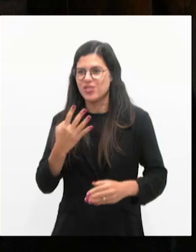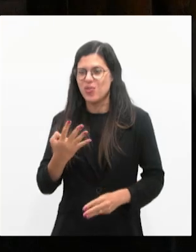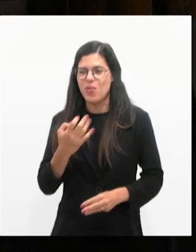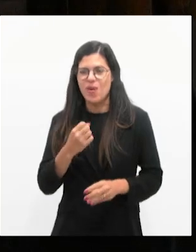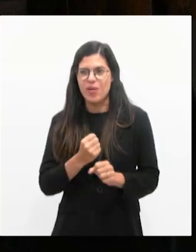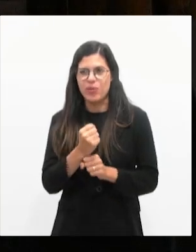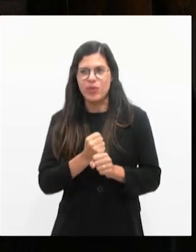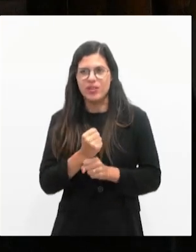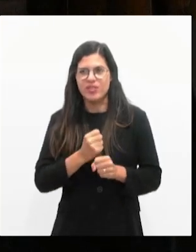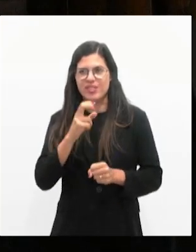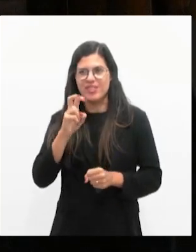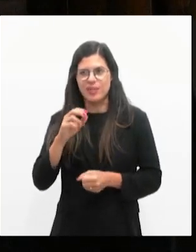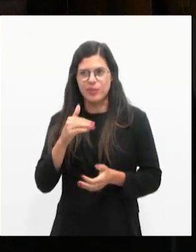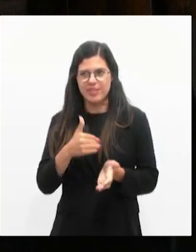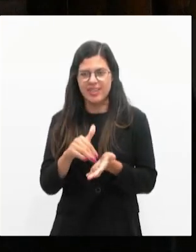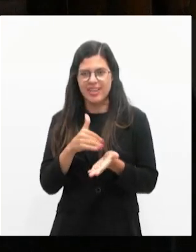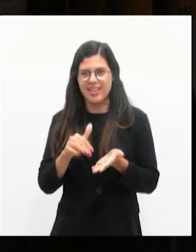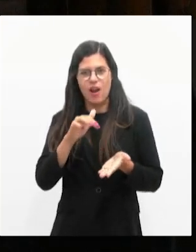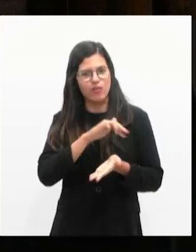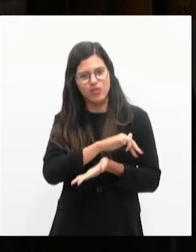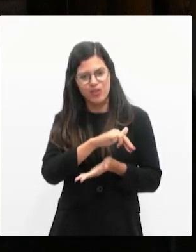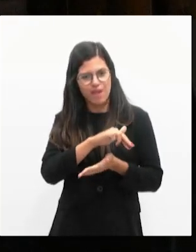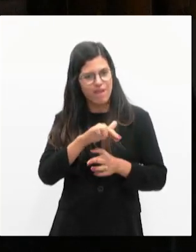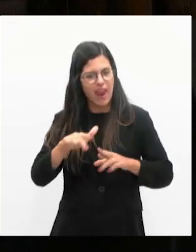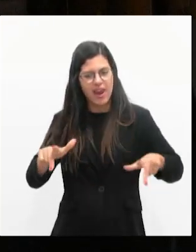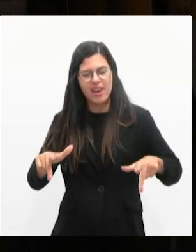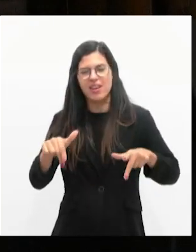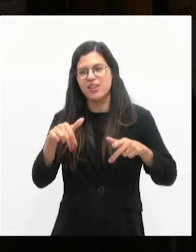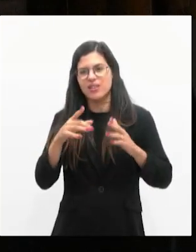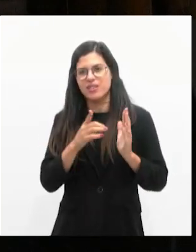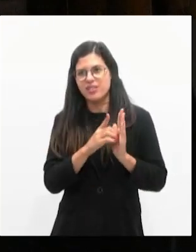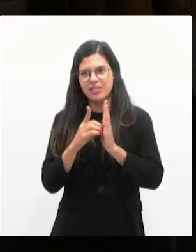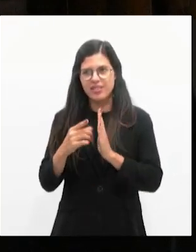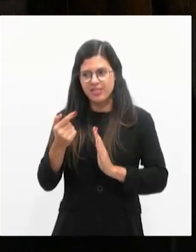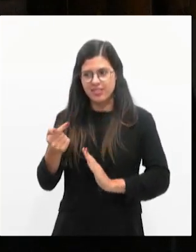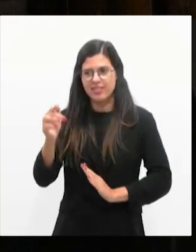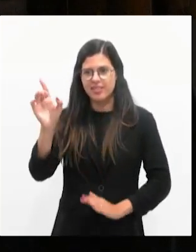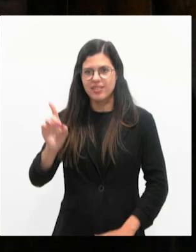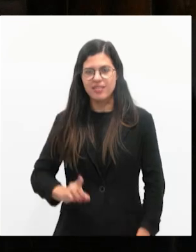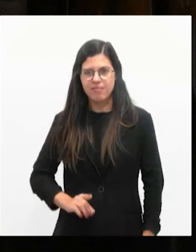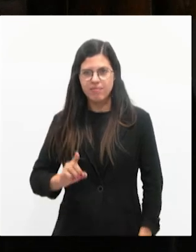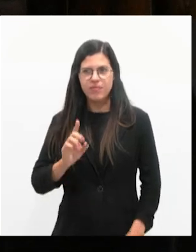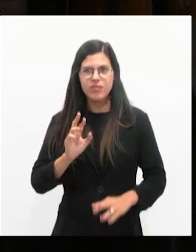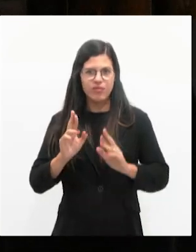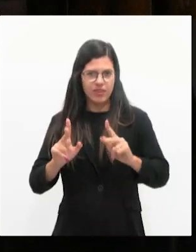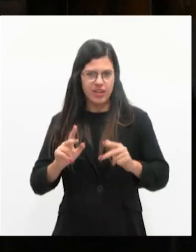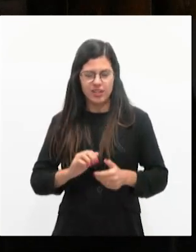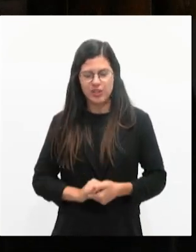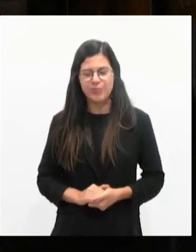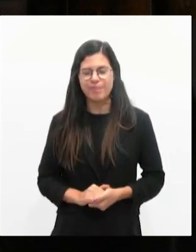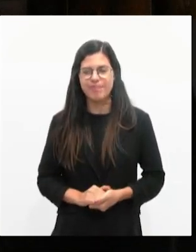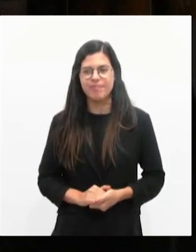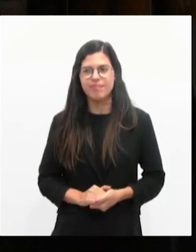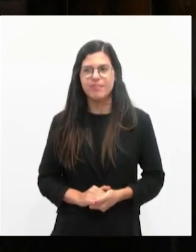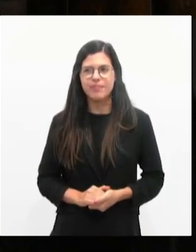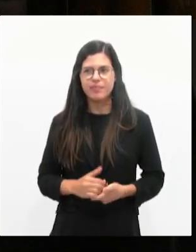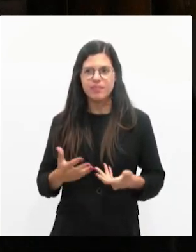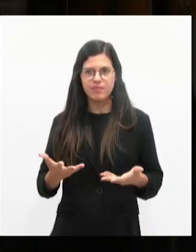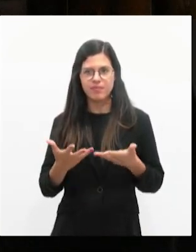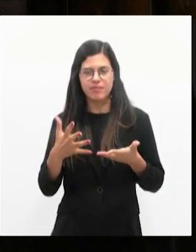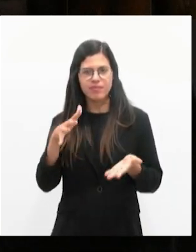5 secretários diferentes, no DETRAN, 7 diretores diferentes. Então, queria deixar